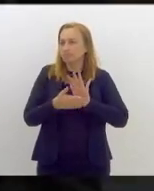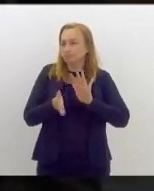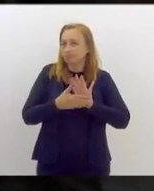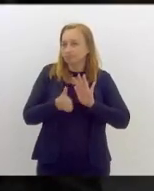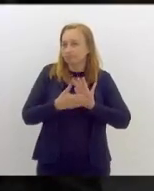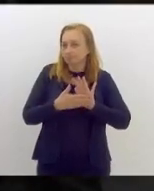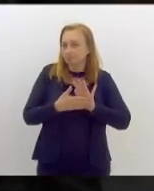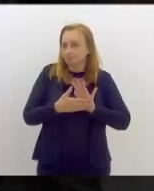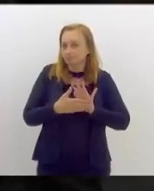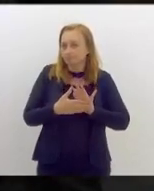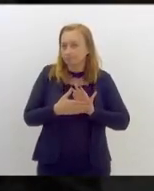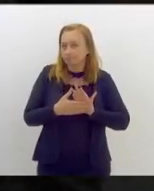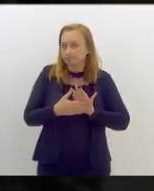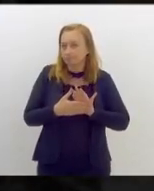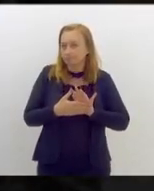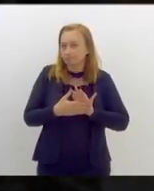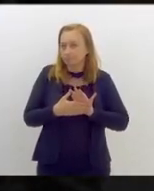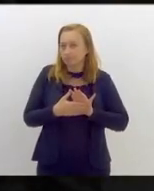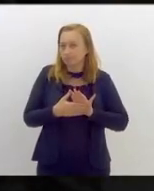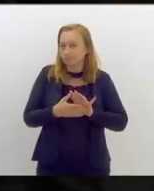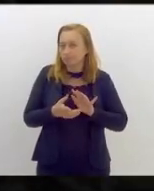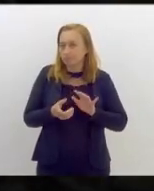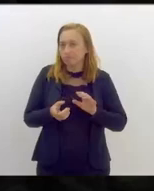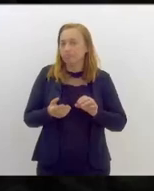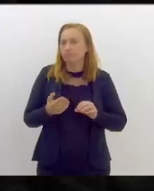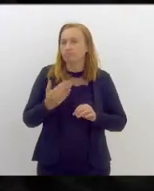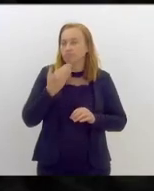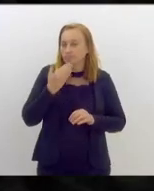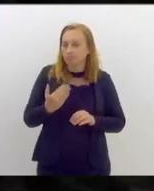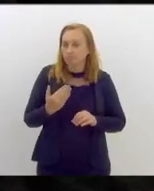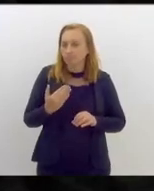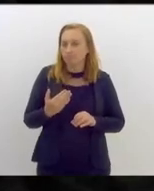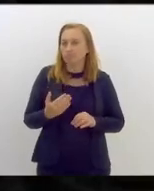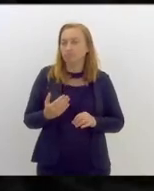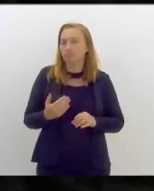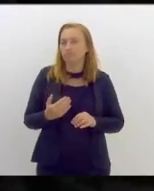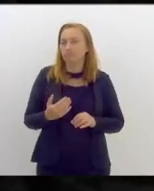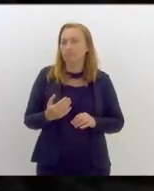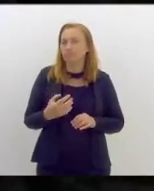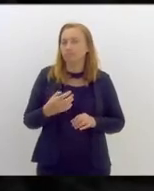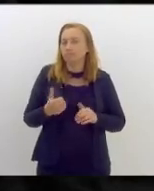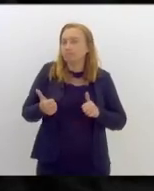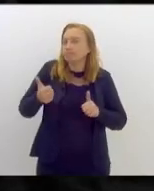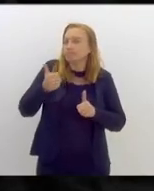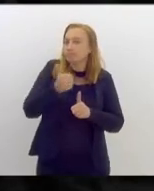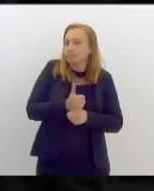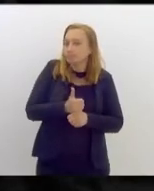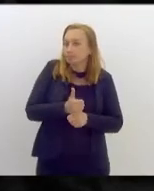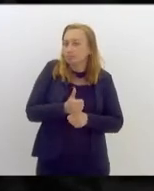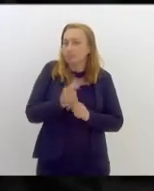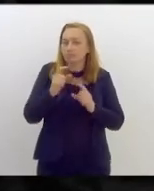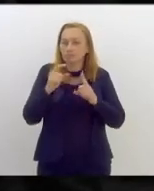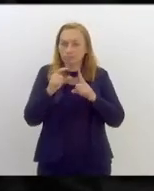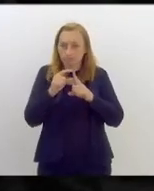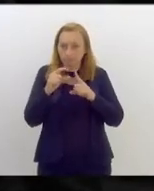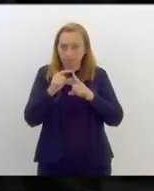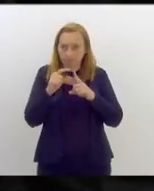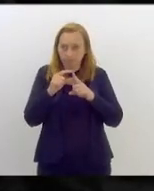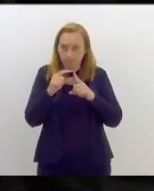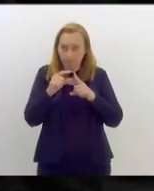na minha é retificação do parecer É no sentido de substituir a palavra